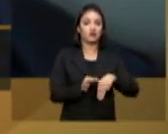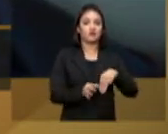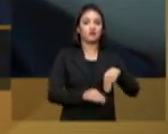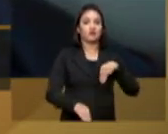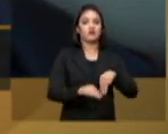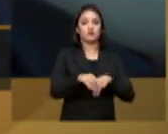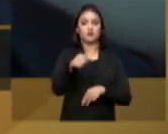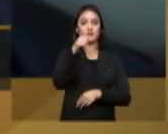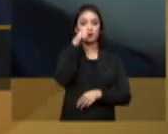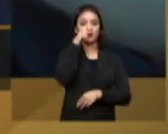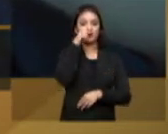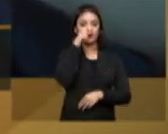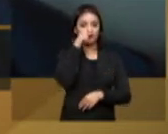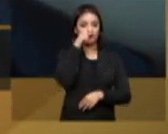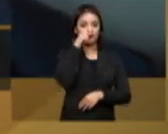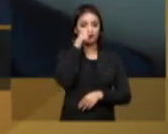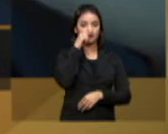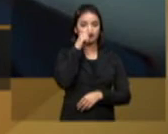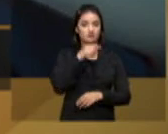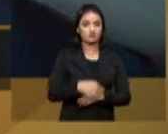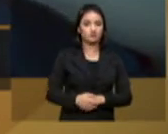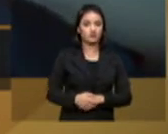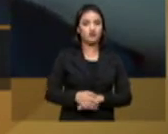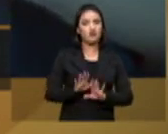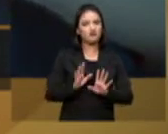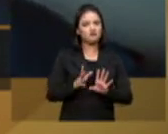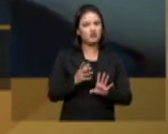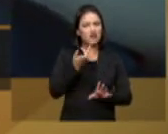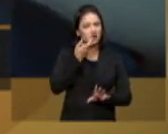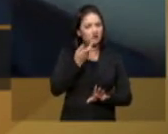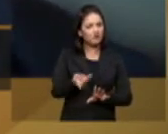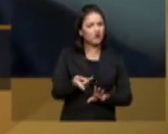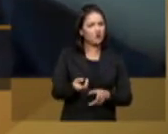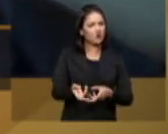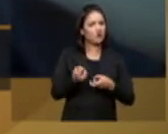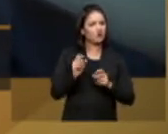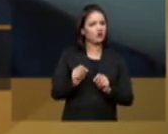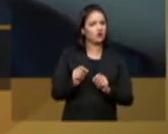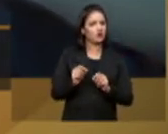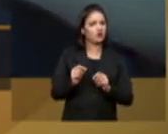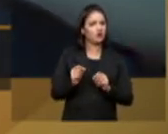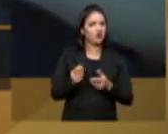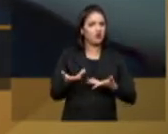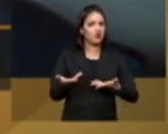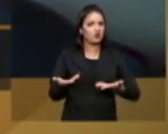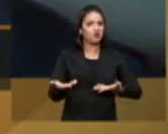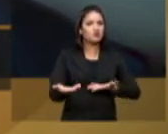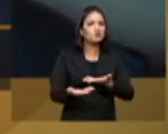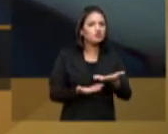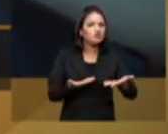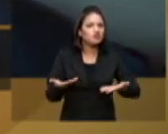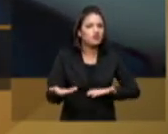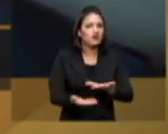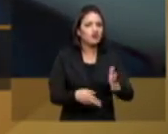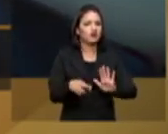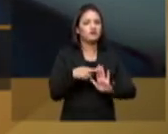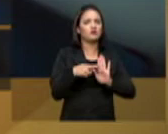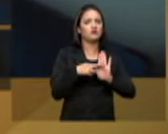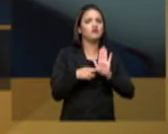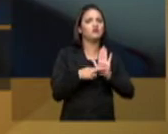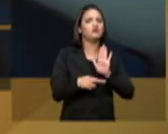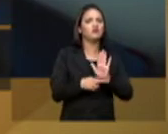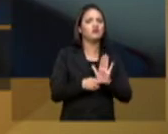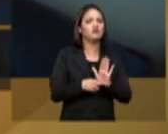Fachin, chamou a atenção para o fato de que o diálogo com o regulamento